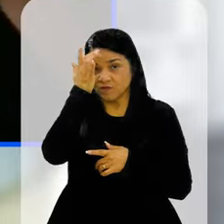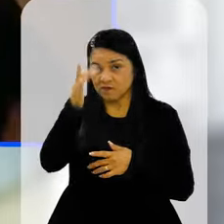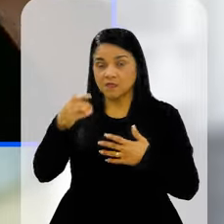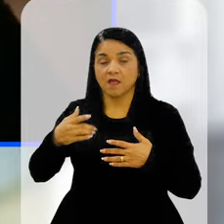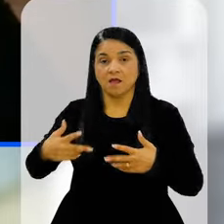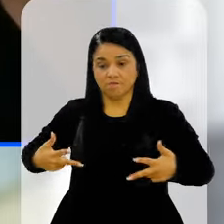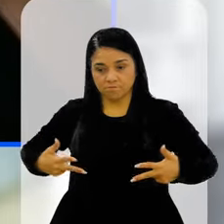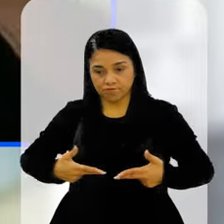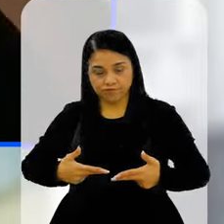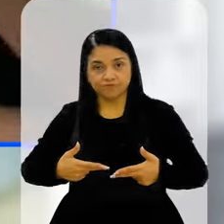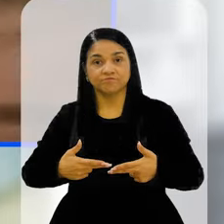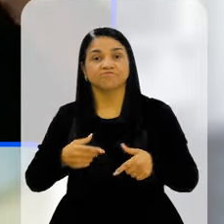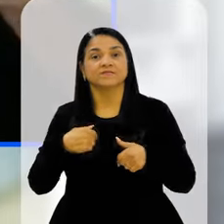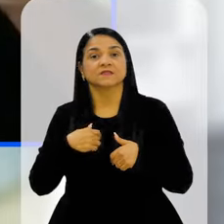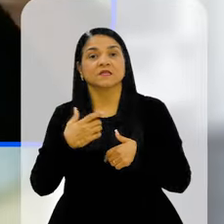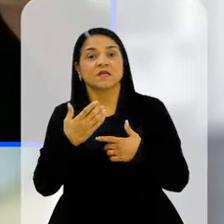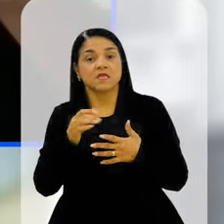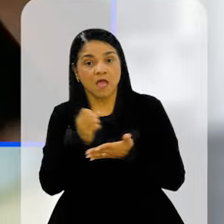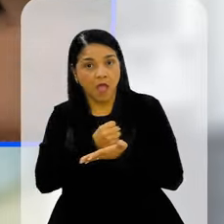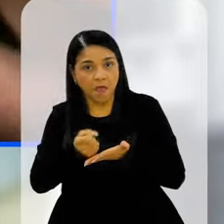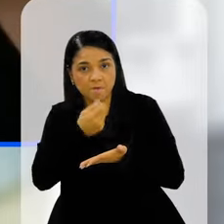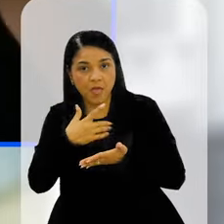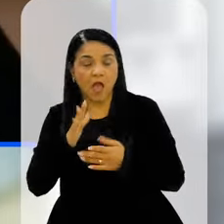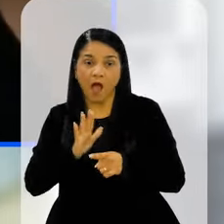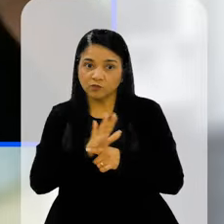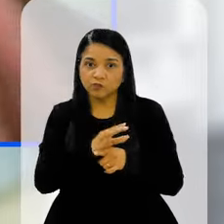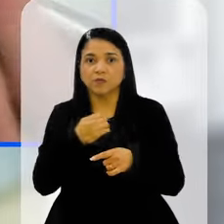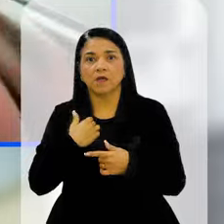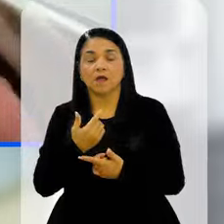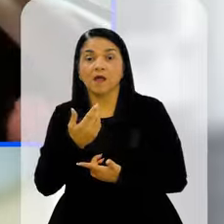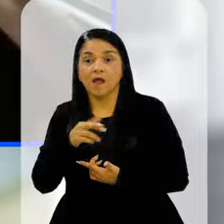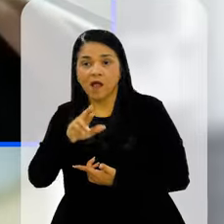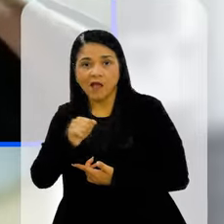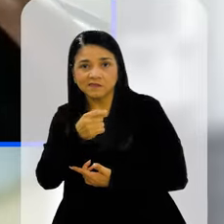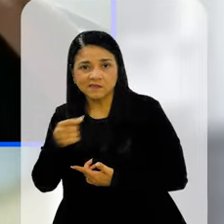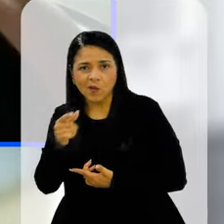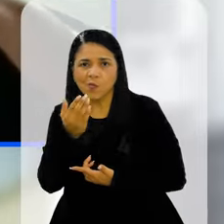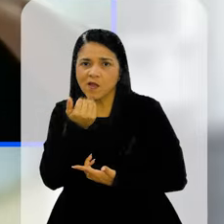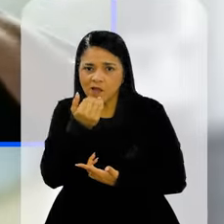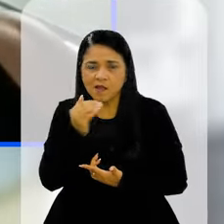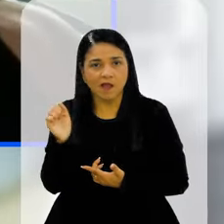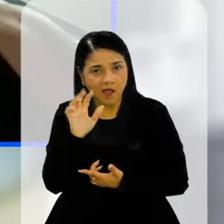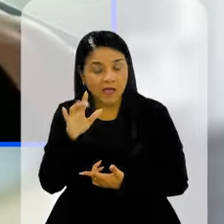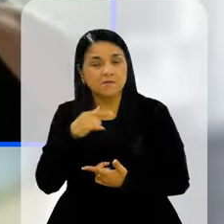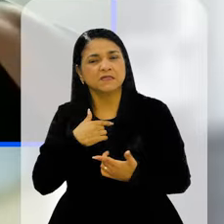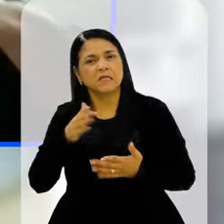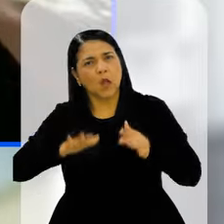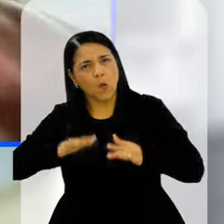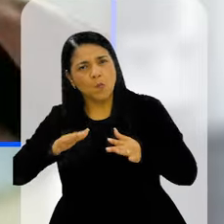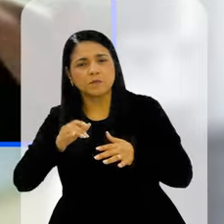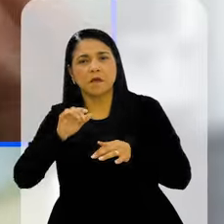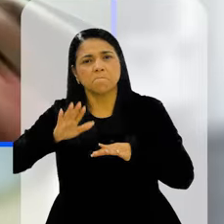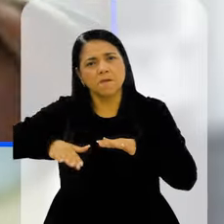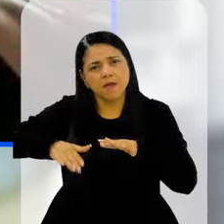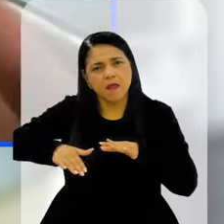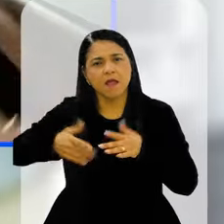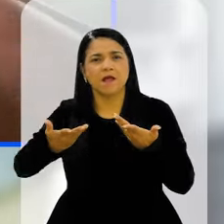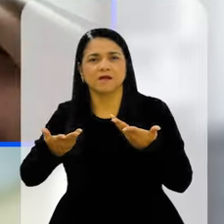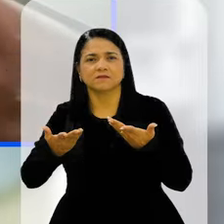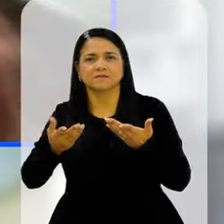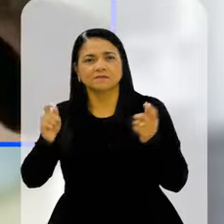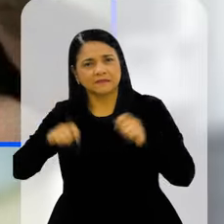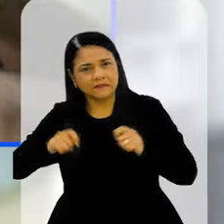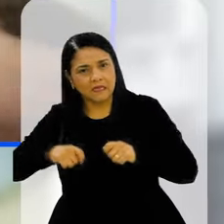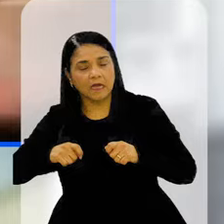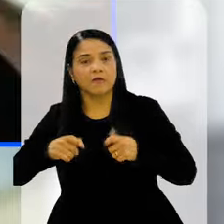de facilitar a castração e remédios, eu acho que já ajuda. Entendeu? A ração é cara, mas aí a gente consegue, né? Pô,